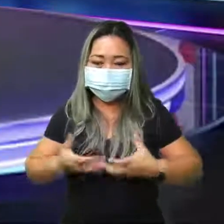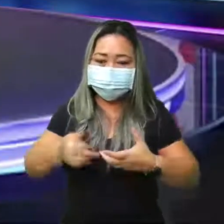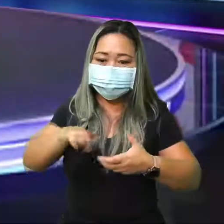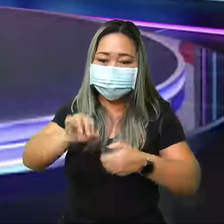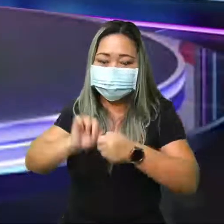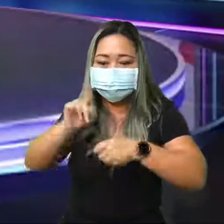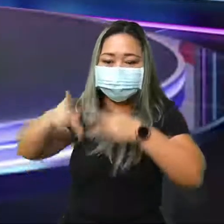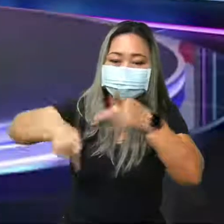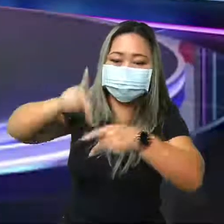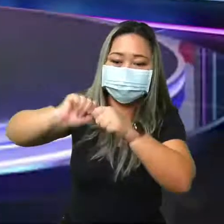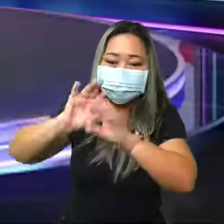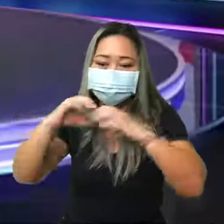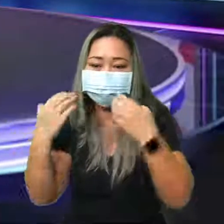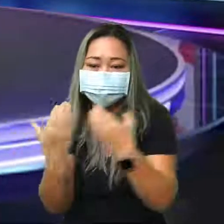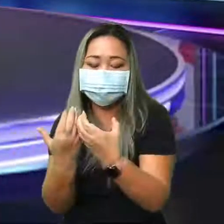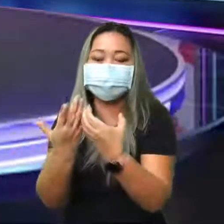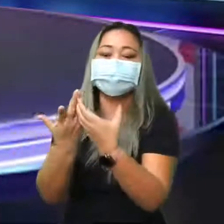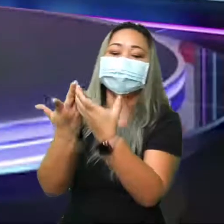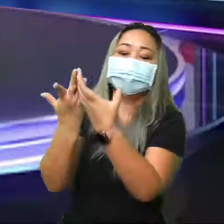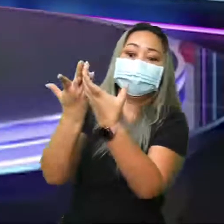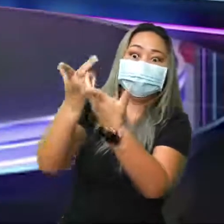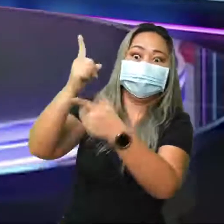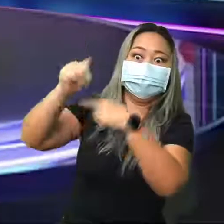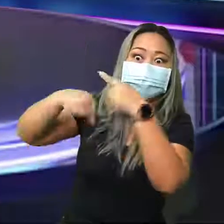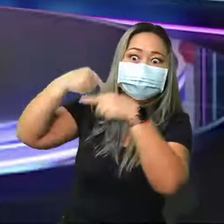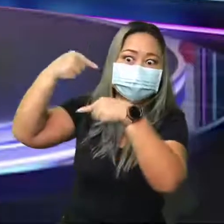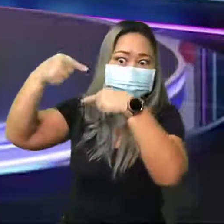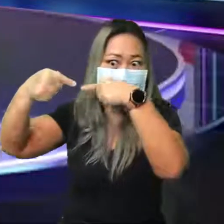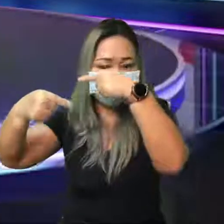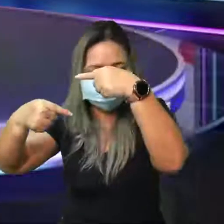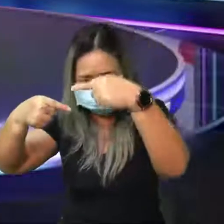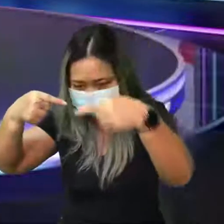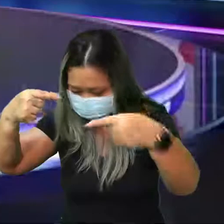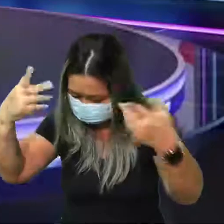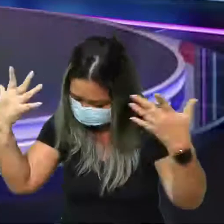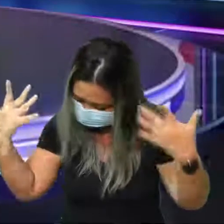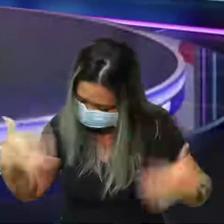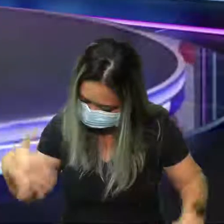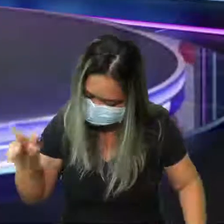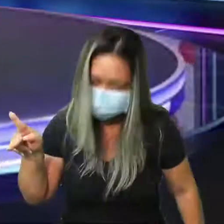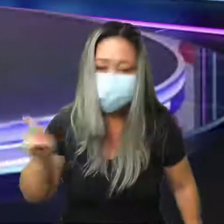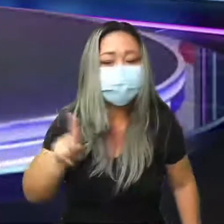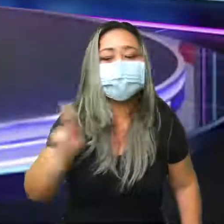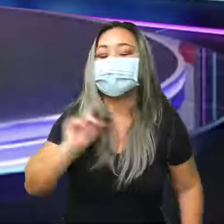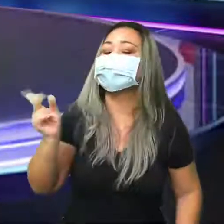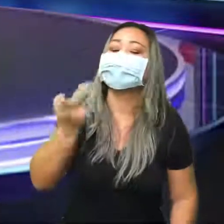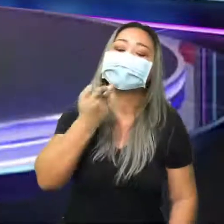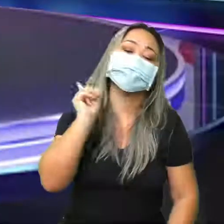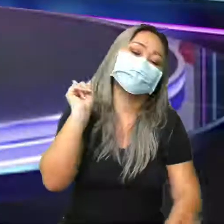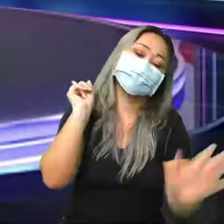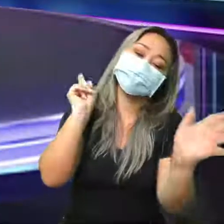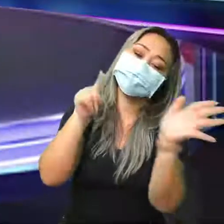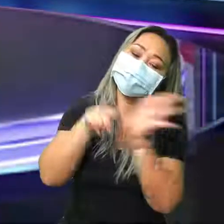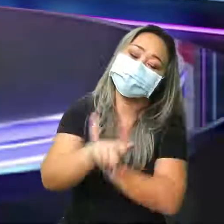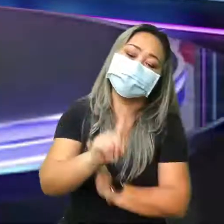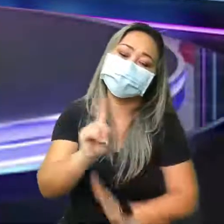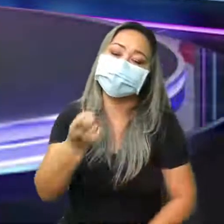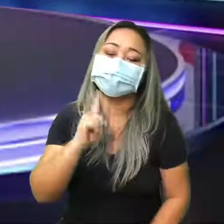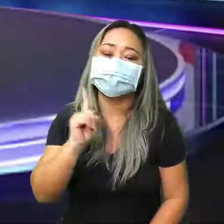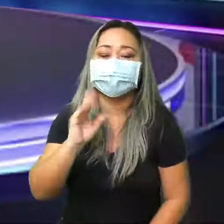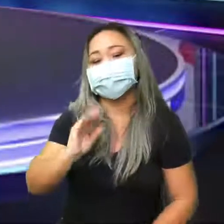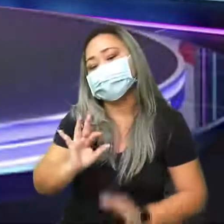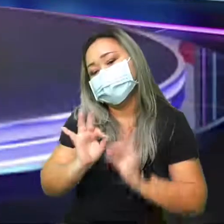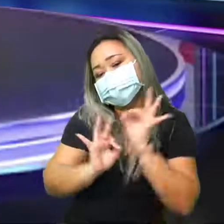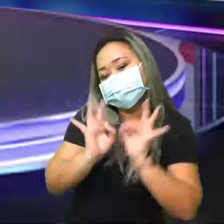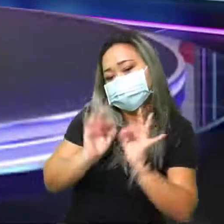espécies, populações, comunidades. Eita, professora, pois é, a questão não está perguntando sobre níveis